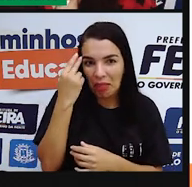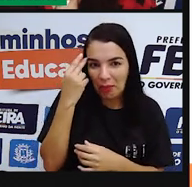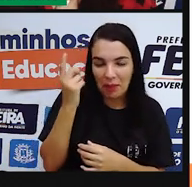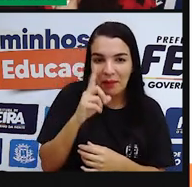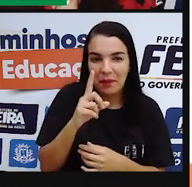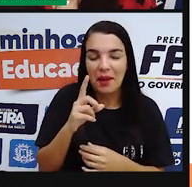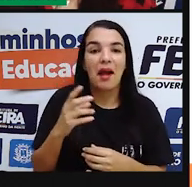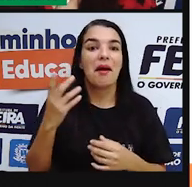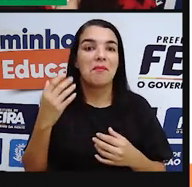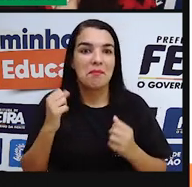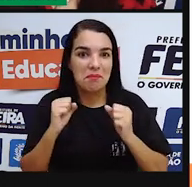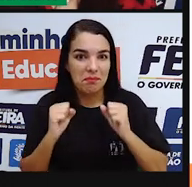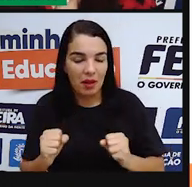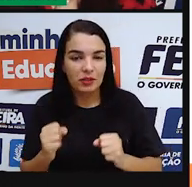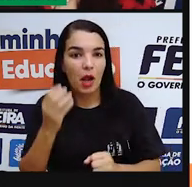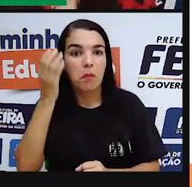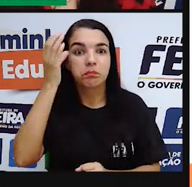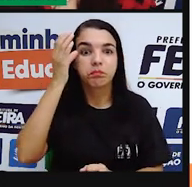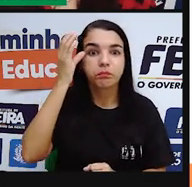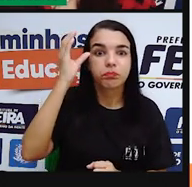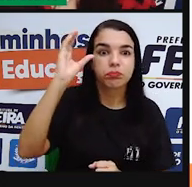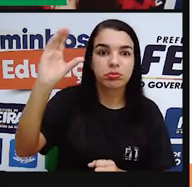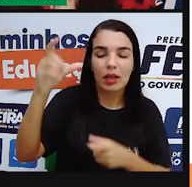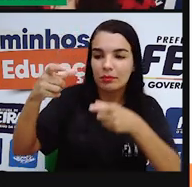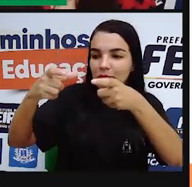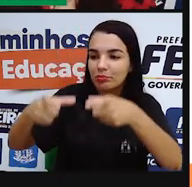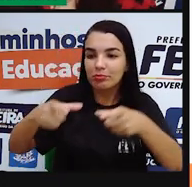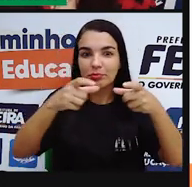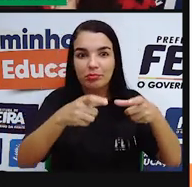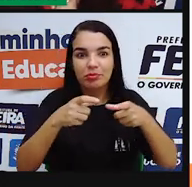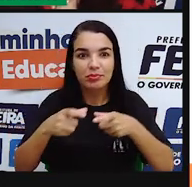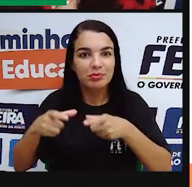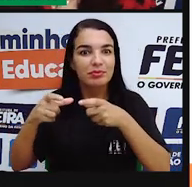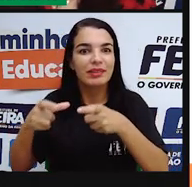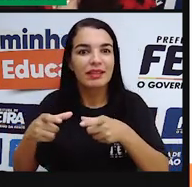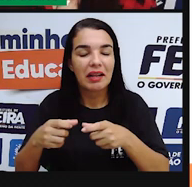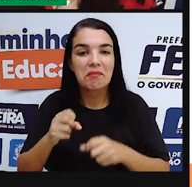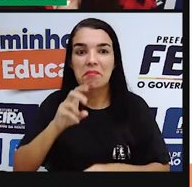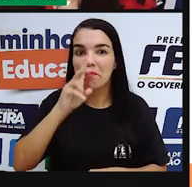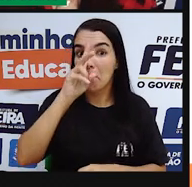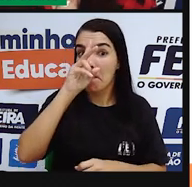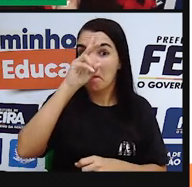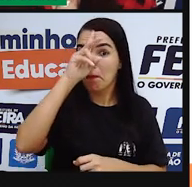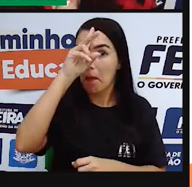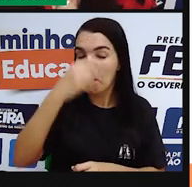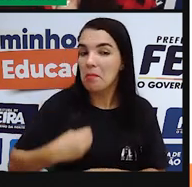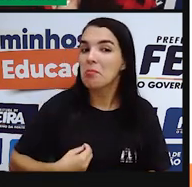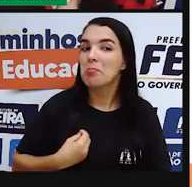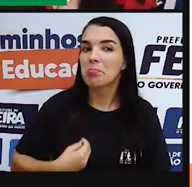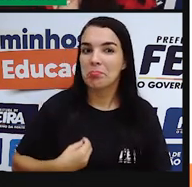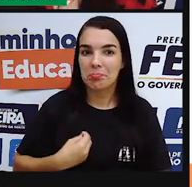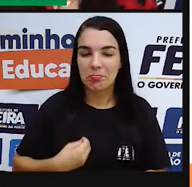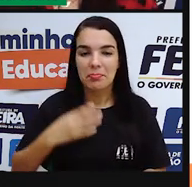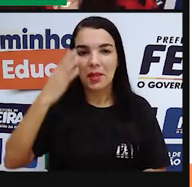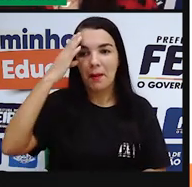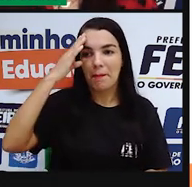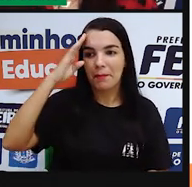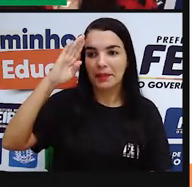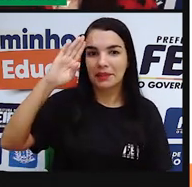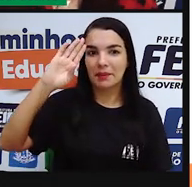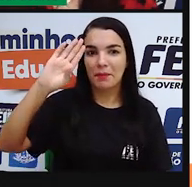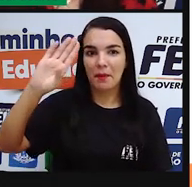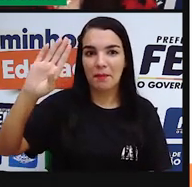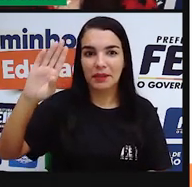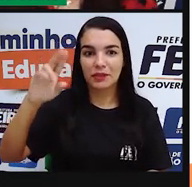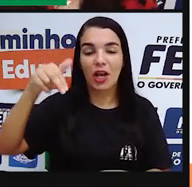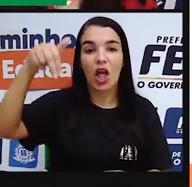vai retratar aí a cultura de um local. E ela está fortemente presente, principalmente